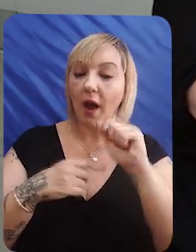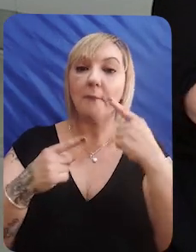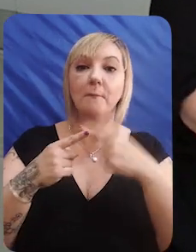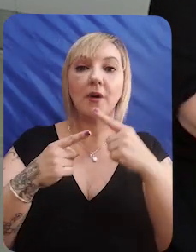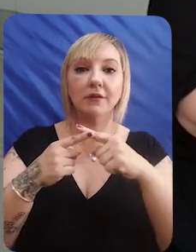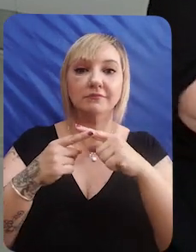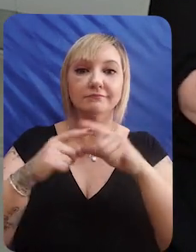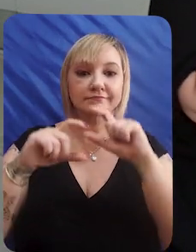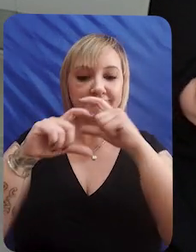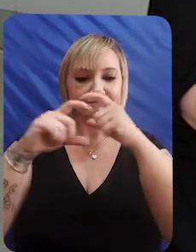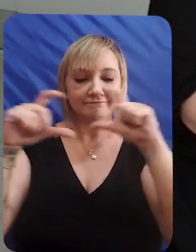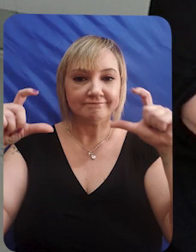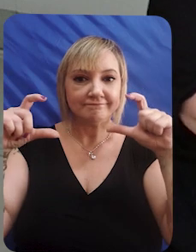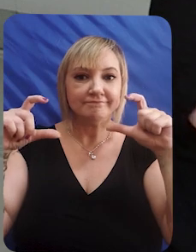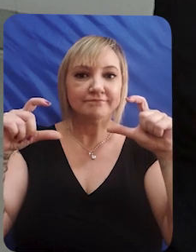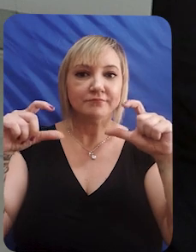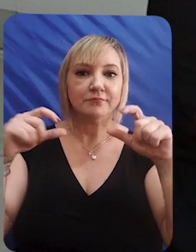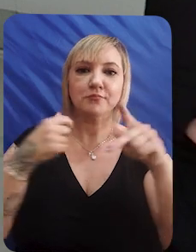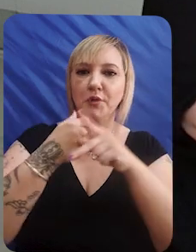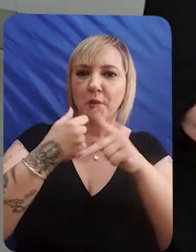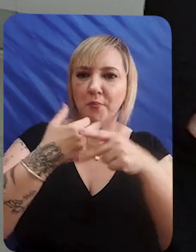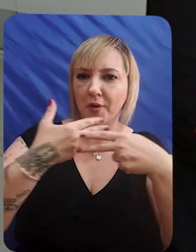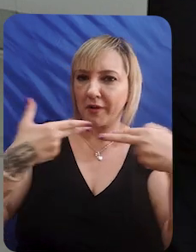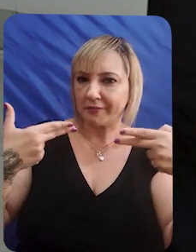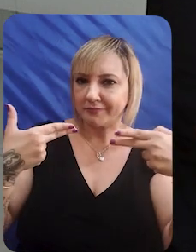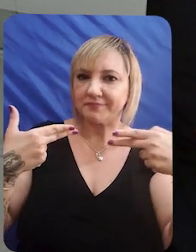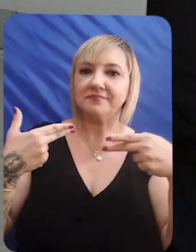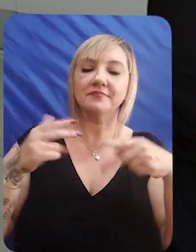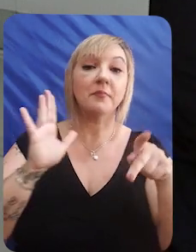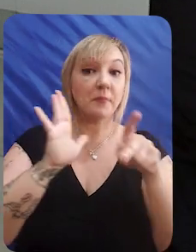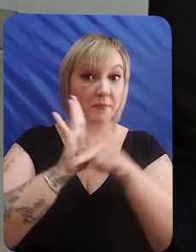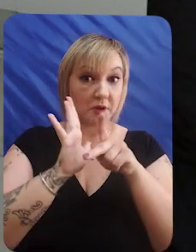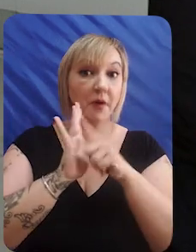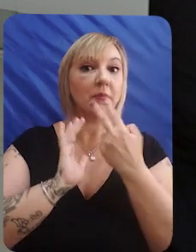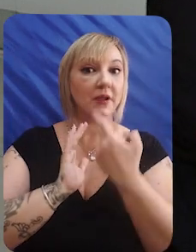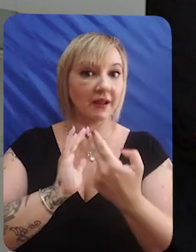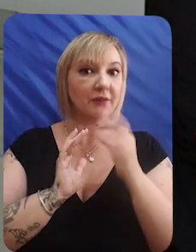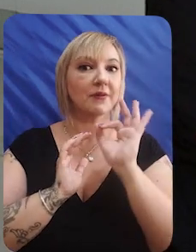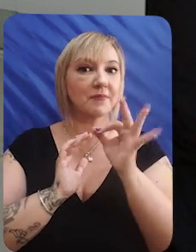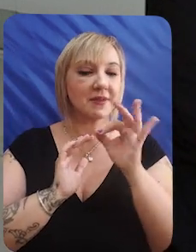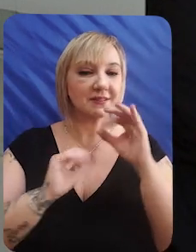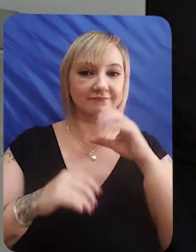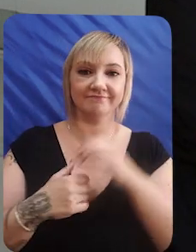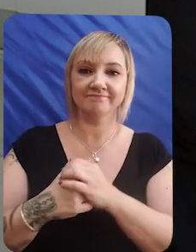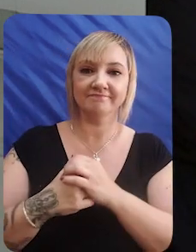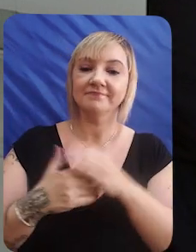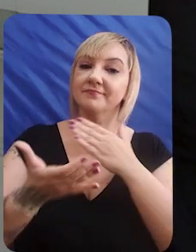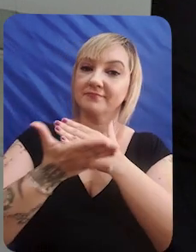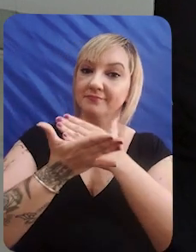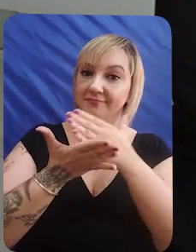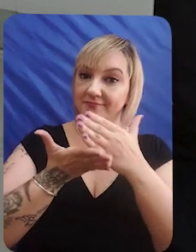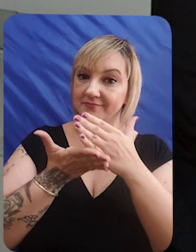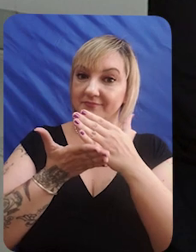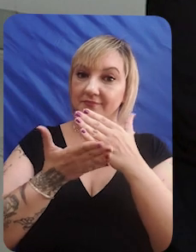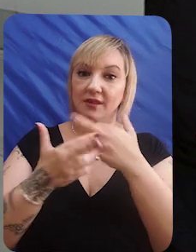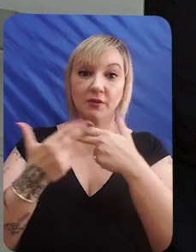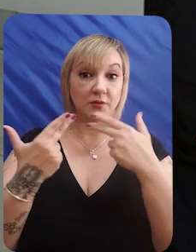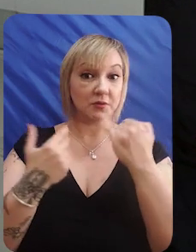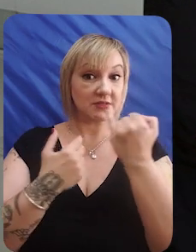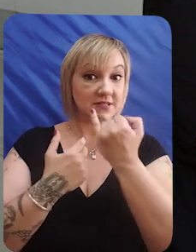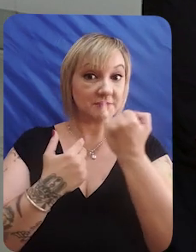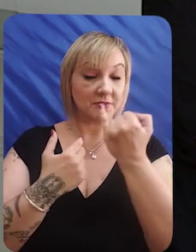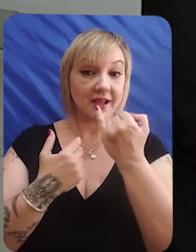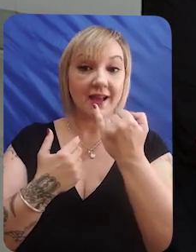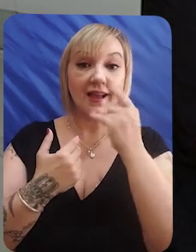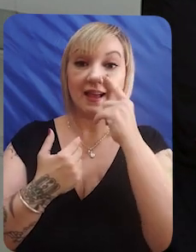ela tem sintaxe, tem gramática, tem todas as propriedades de uma língua qualquer. E assim começou. E olha uma coisa importante que a Karina